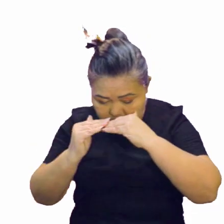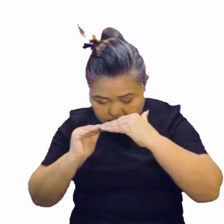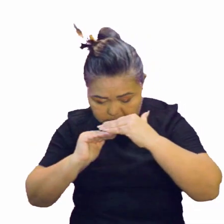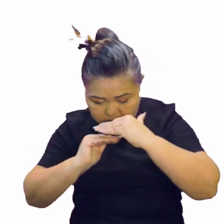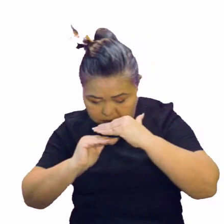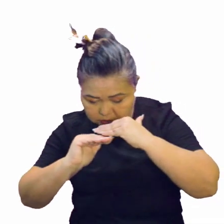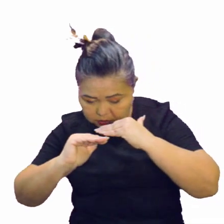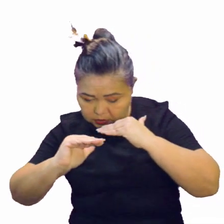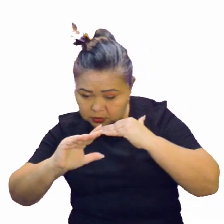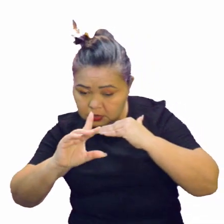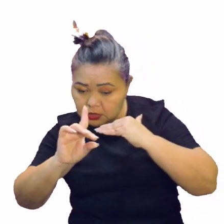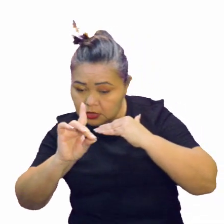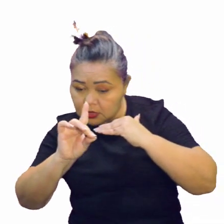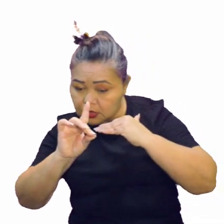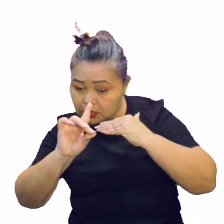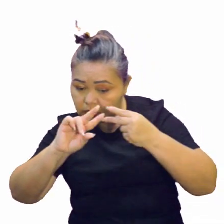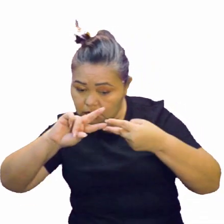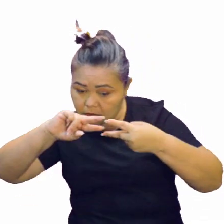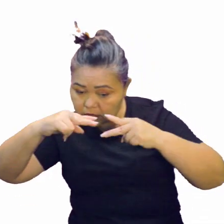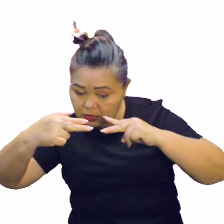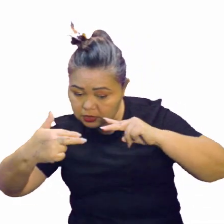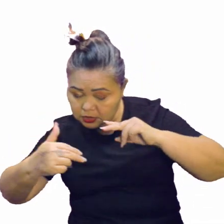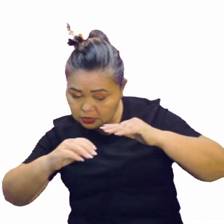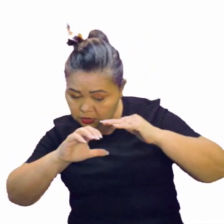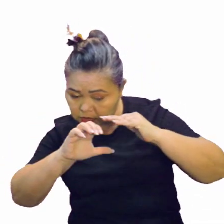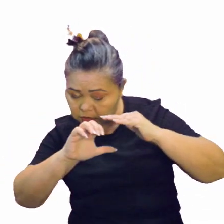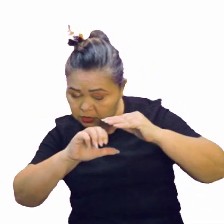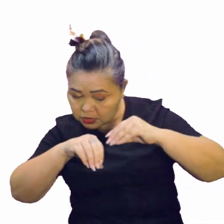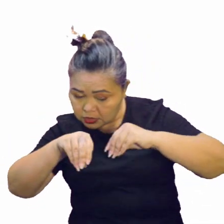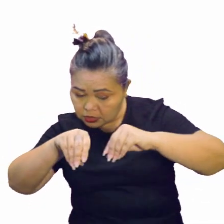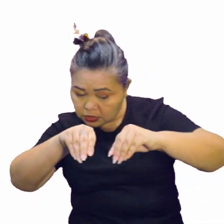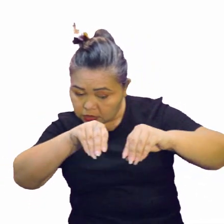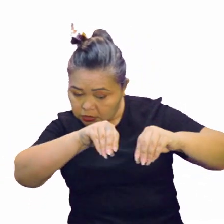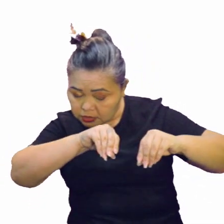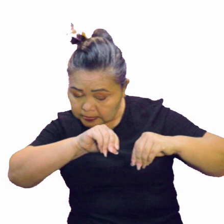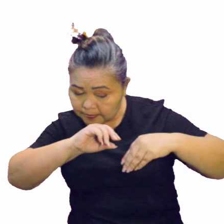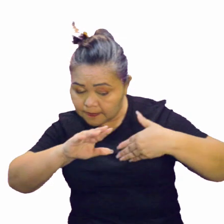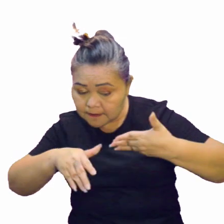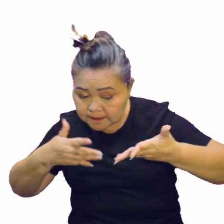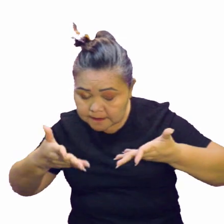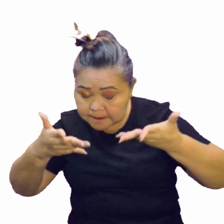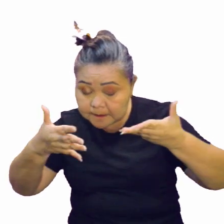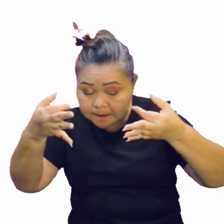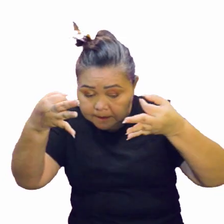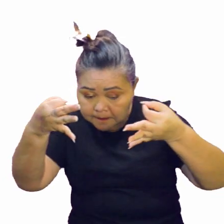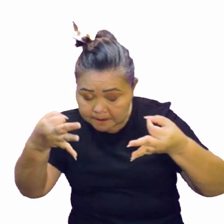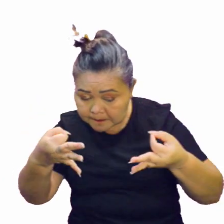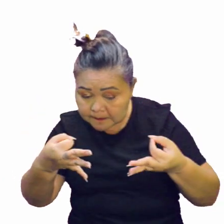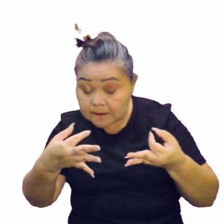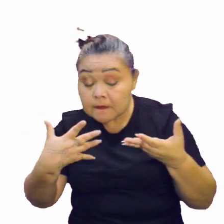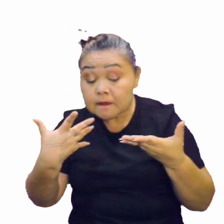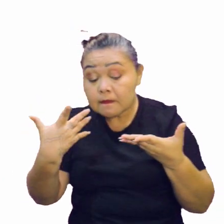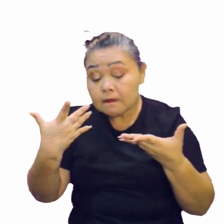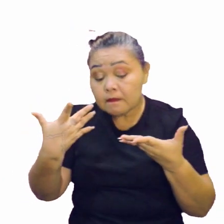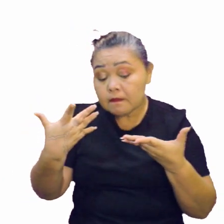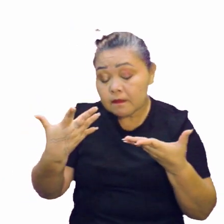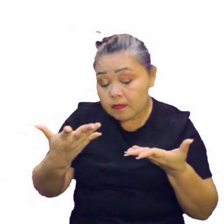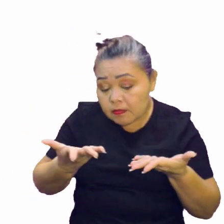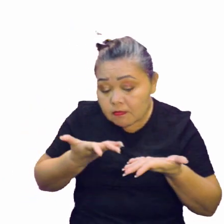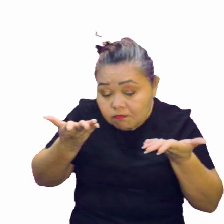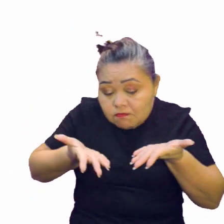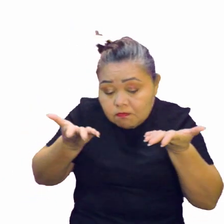solo, que vão proporcionar a eficiência da dinâmica para favorecer